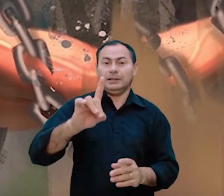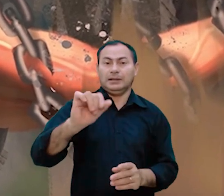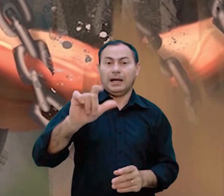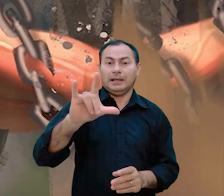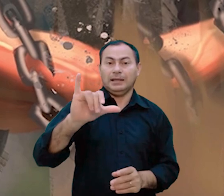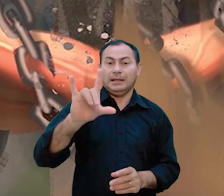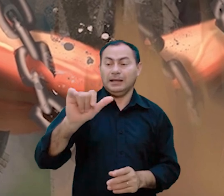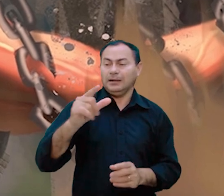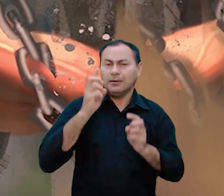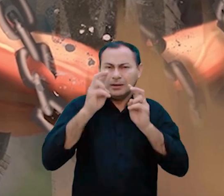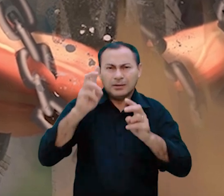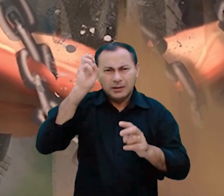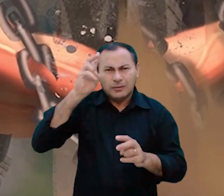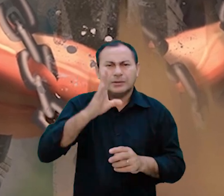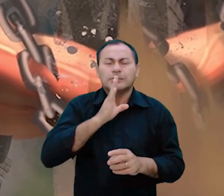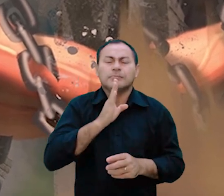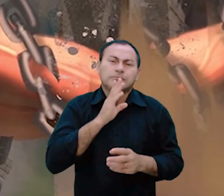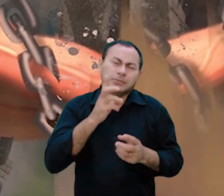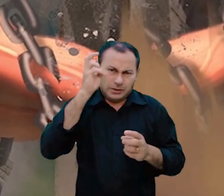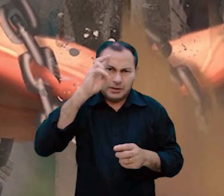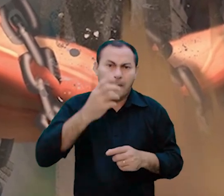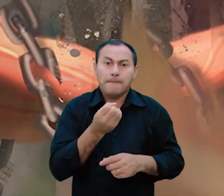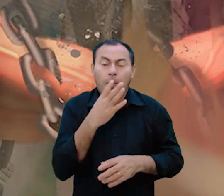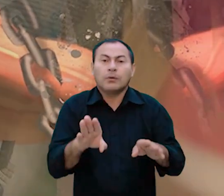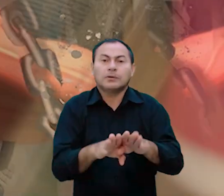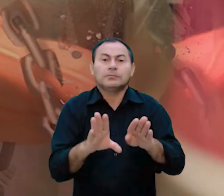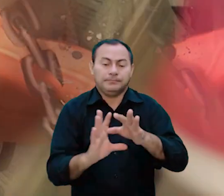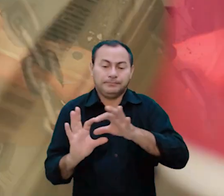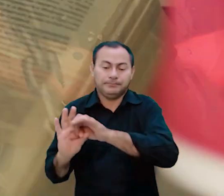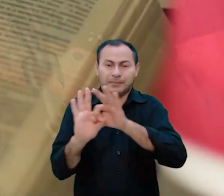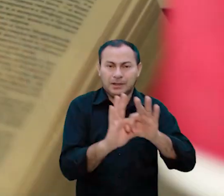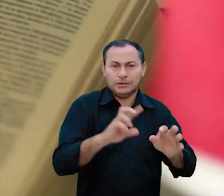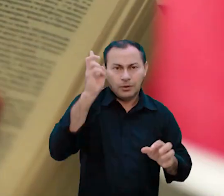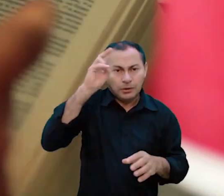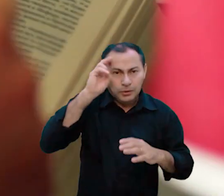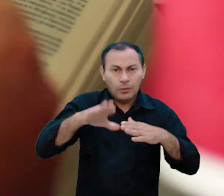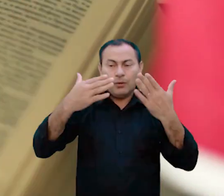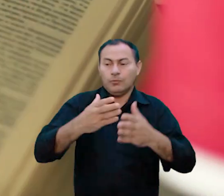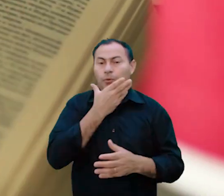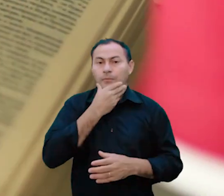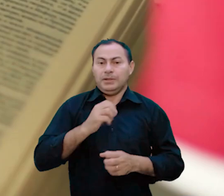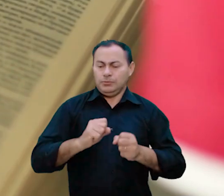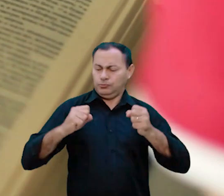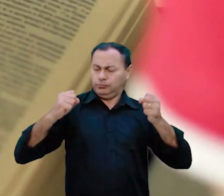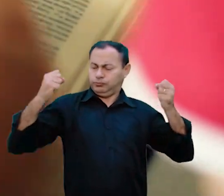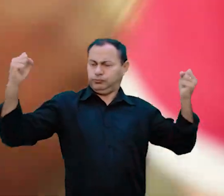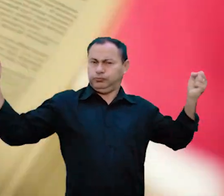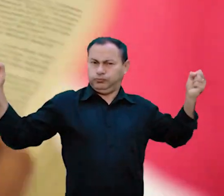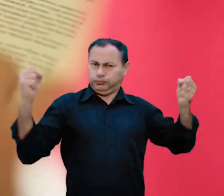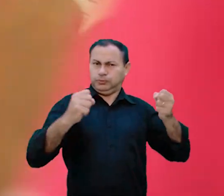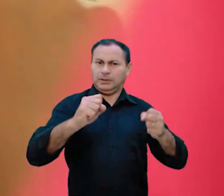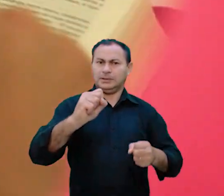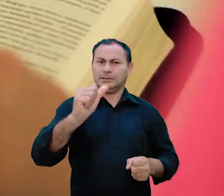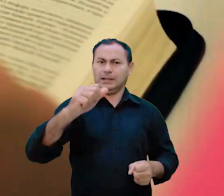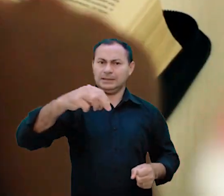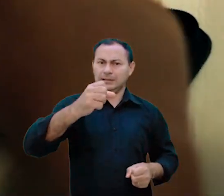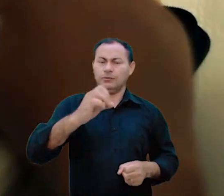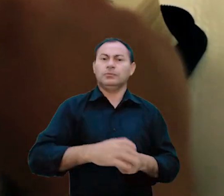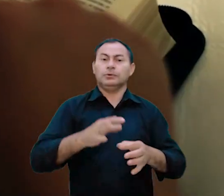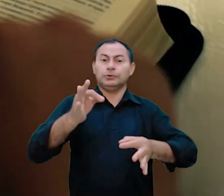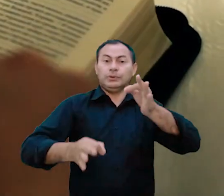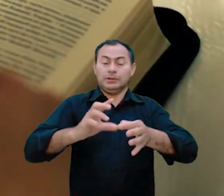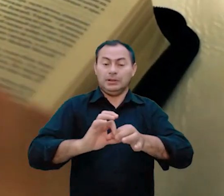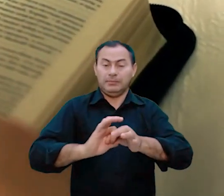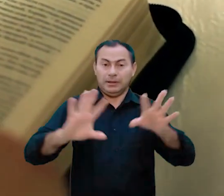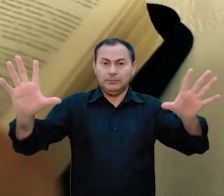Você pode conhecer a história deles, mas talvez fosse bom conhecer também o contexto histórico no qual Sansão viveu. Sansão foi um dos